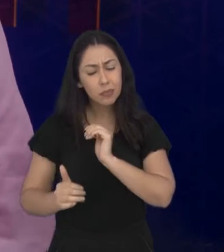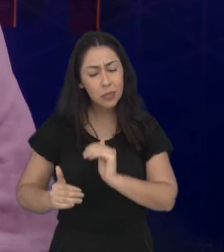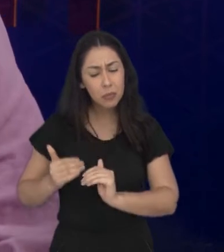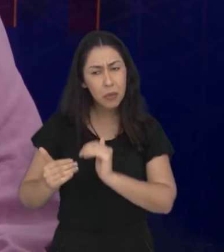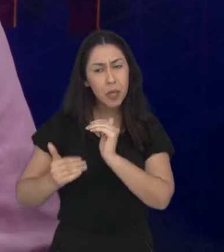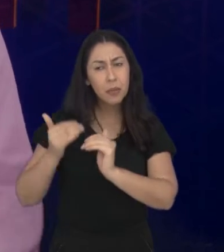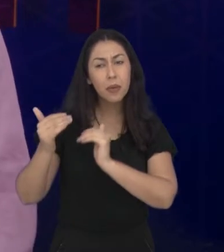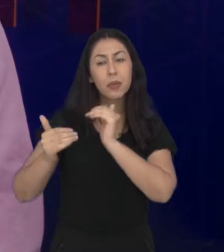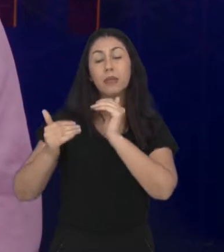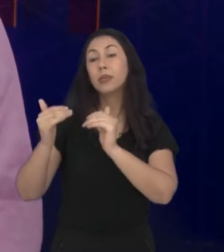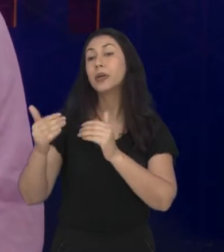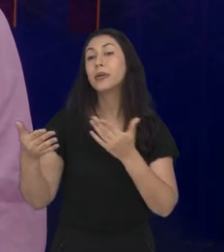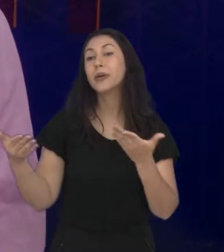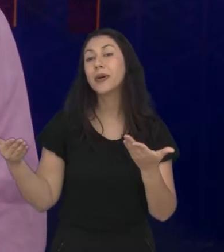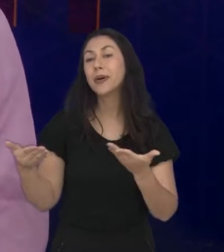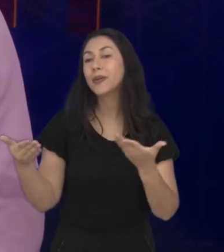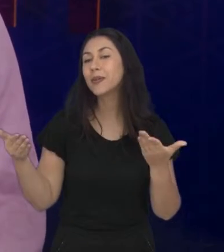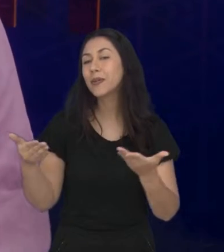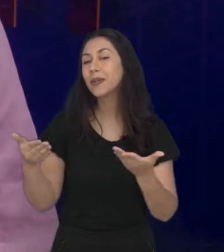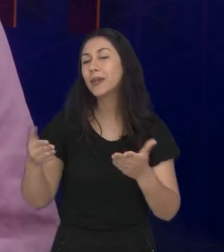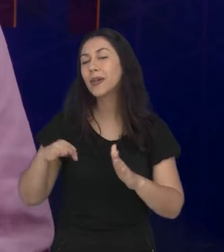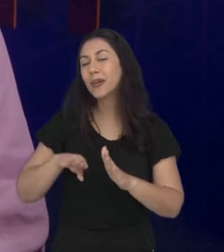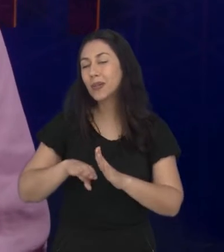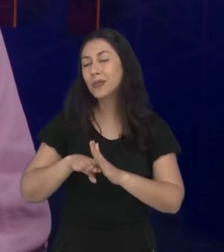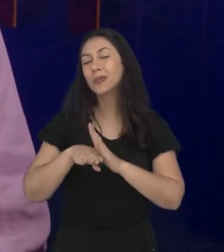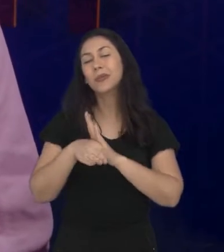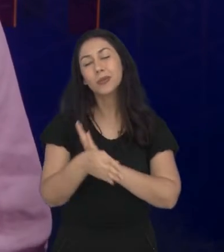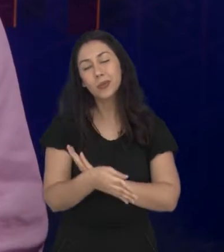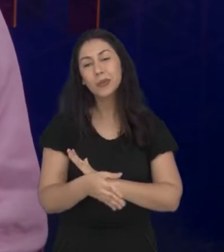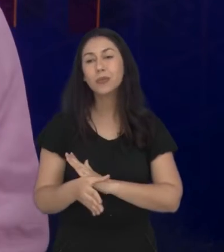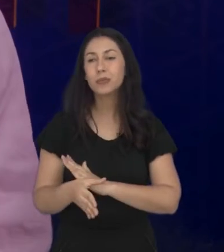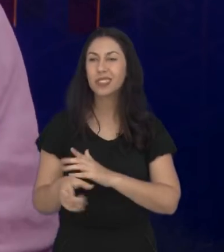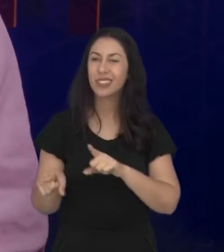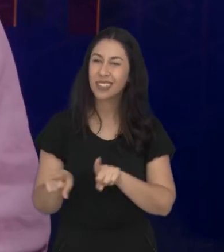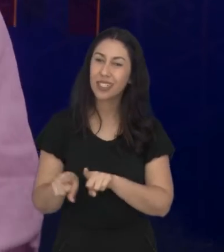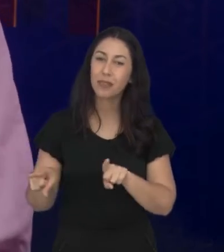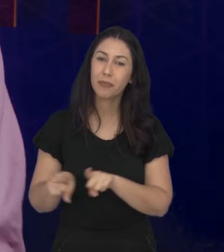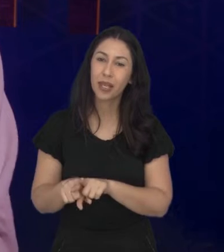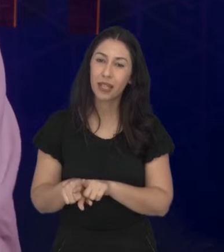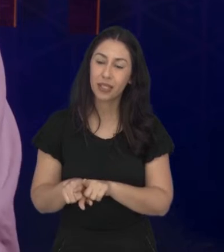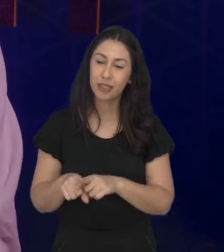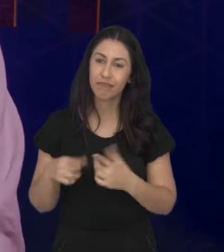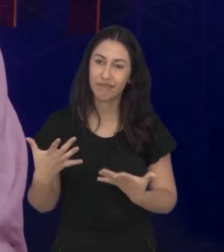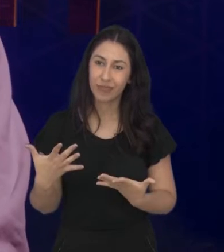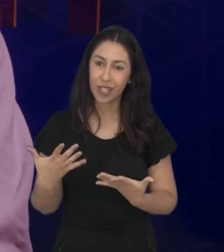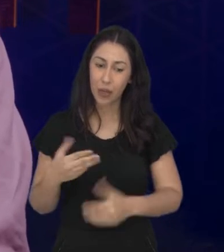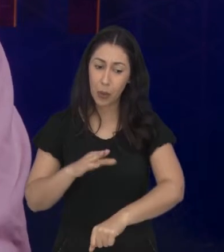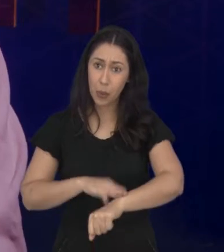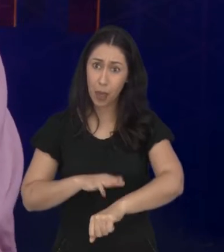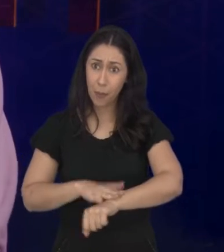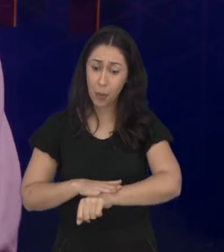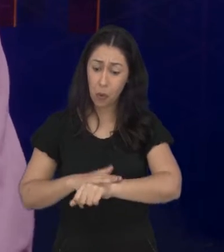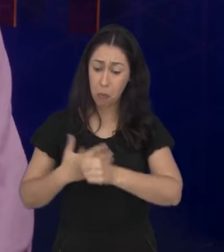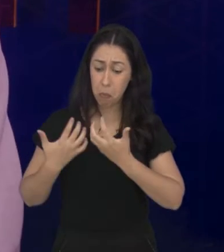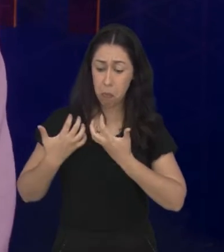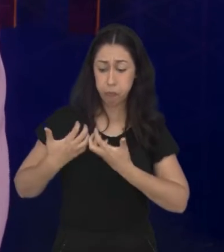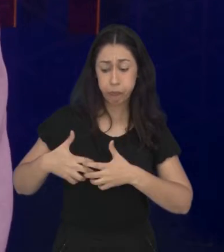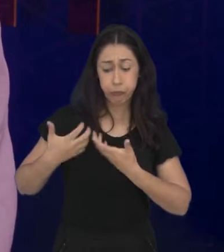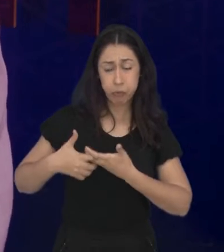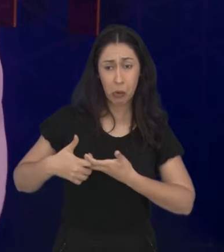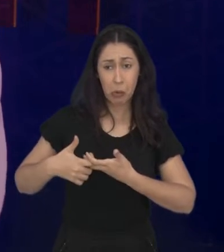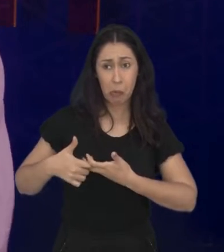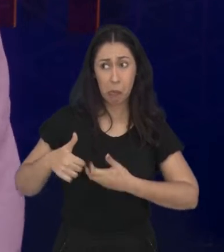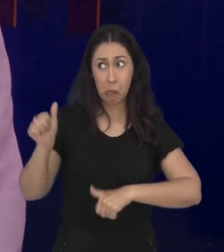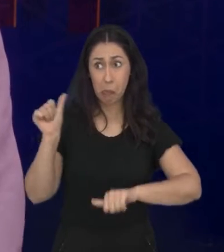E aí fomos adquirindo aí esses hábitos e bagunçando um pouco do nosso ciclo circadiano, o que resultou